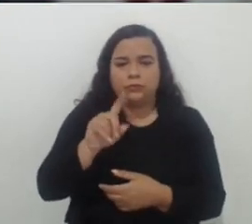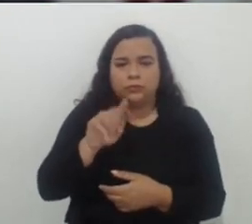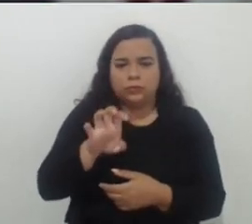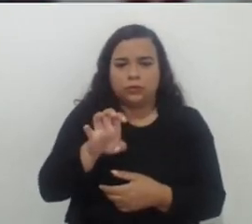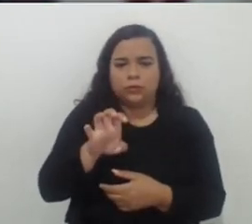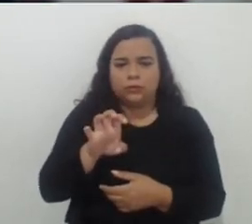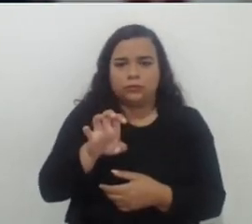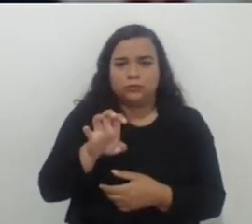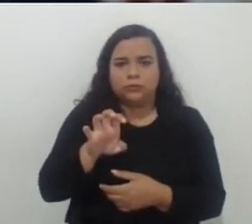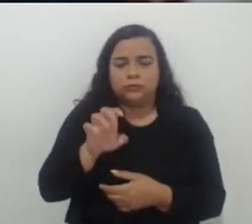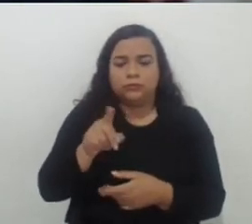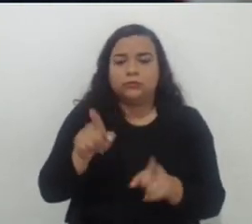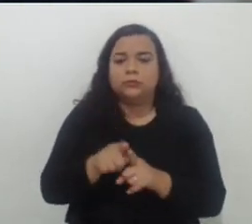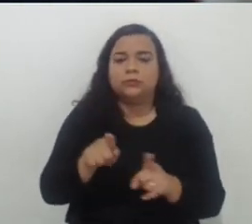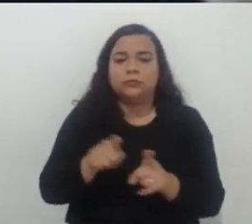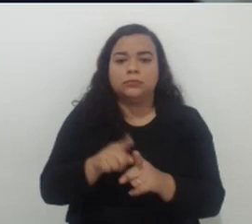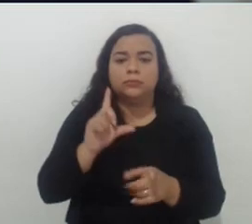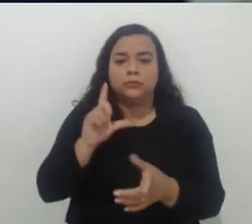declarar a impossibilidade de